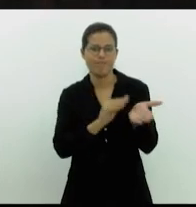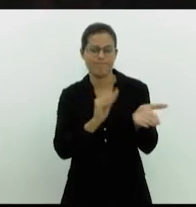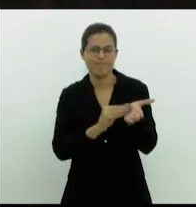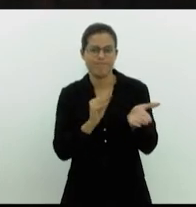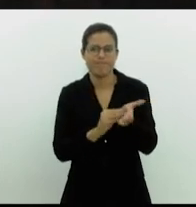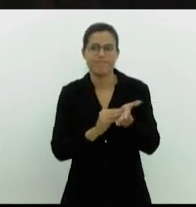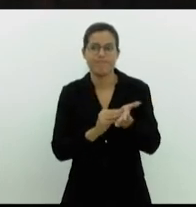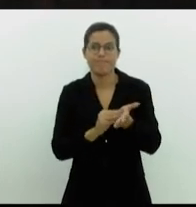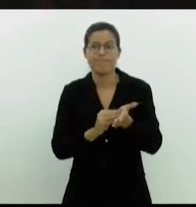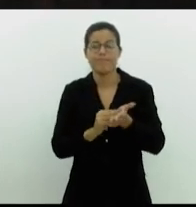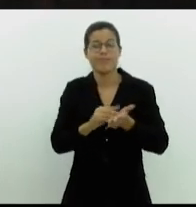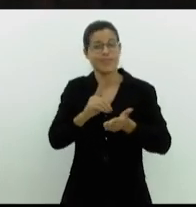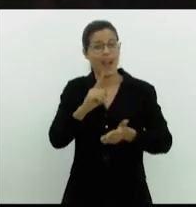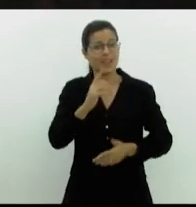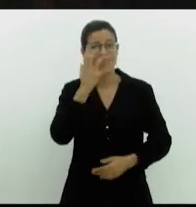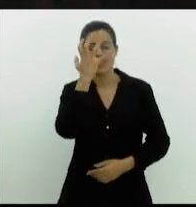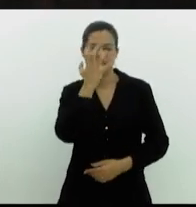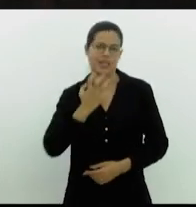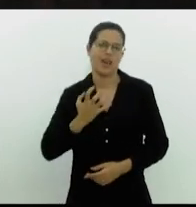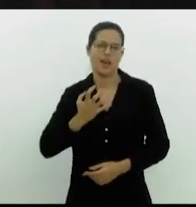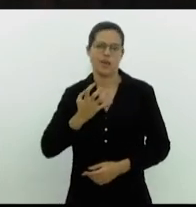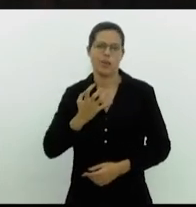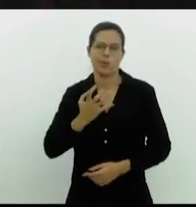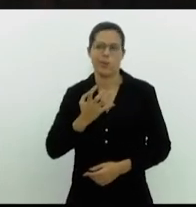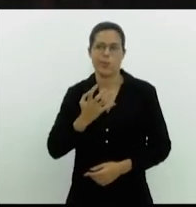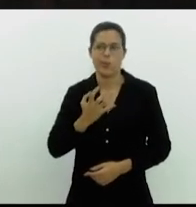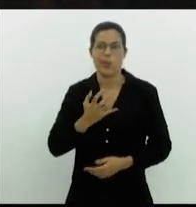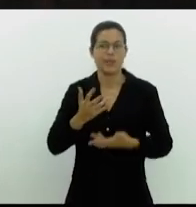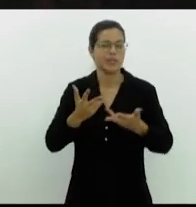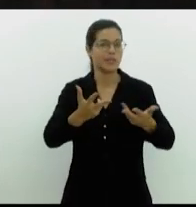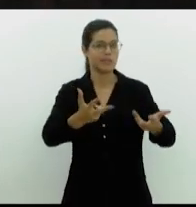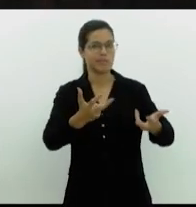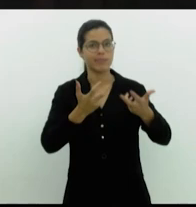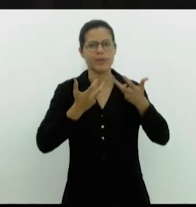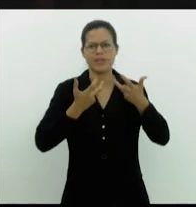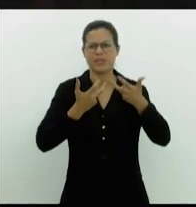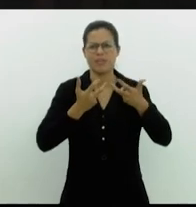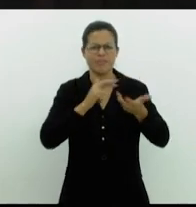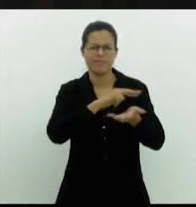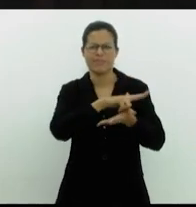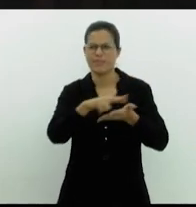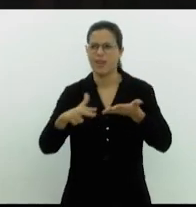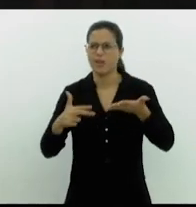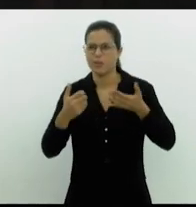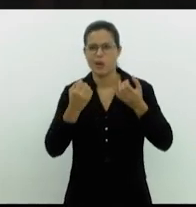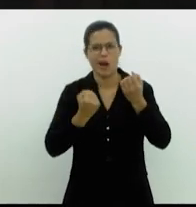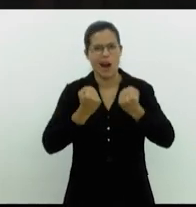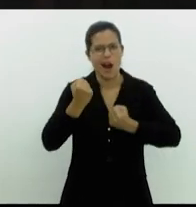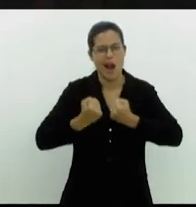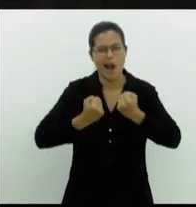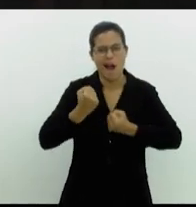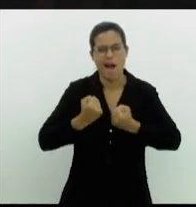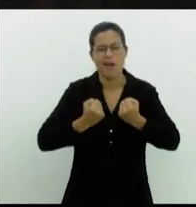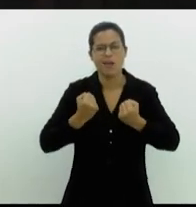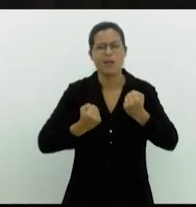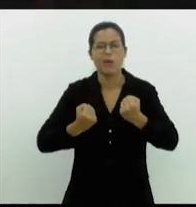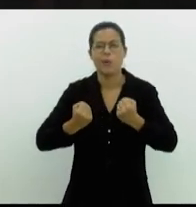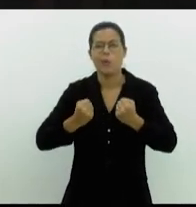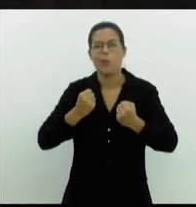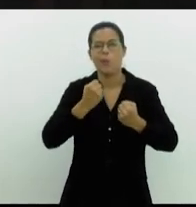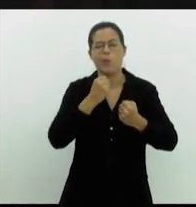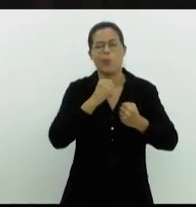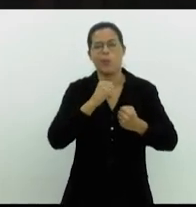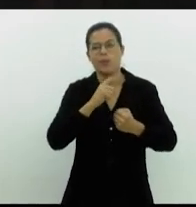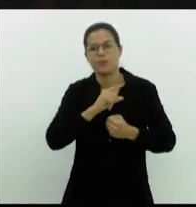que é algo seríssimo. A gente vê aquela caravana de carros saindo de Porto Alegre em